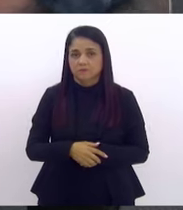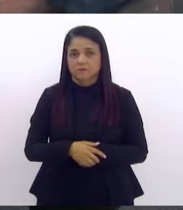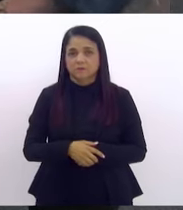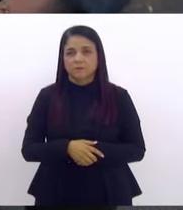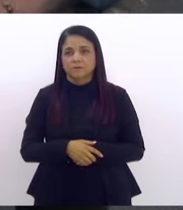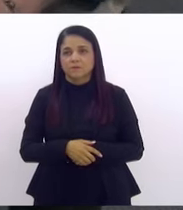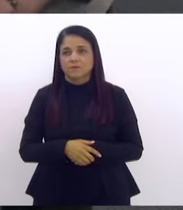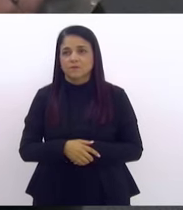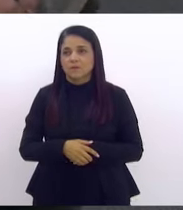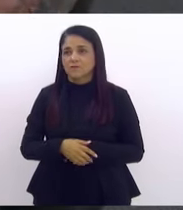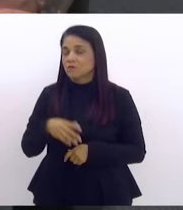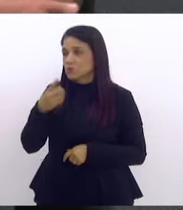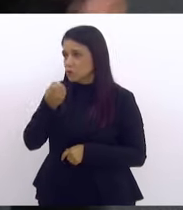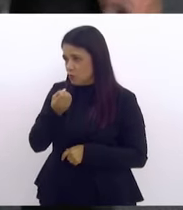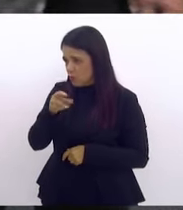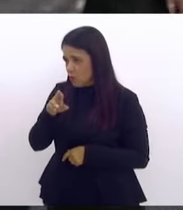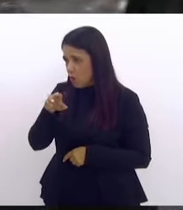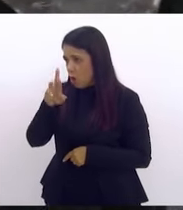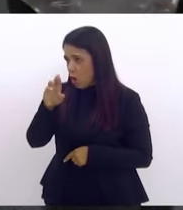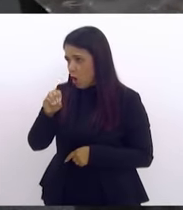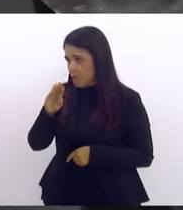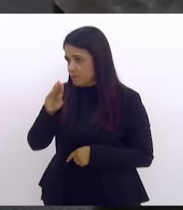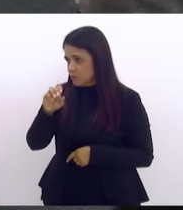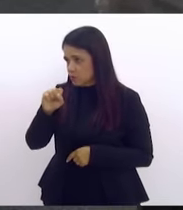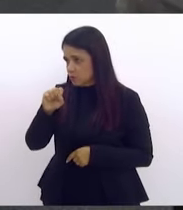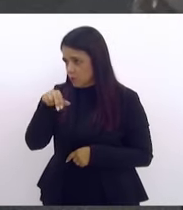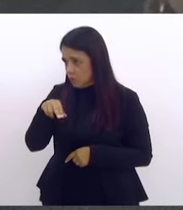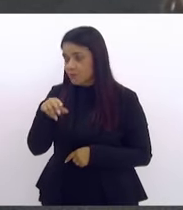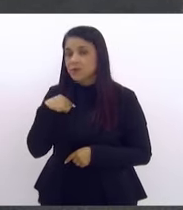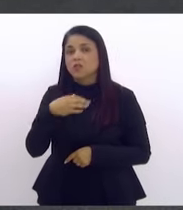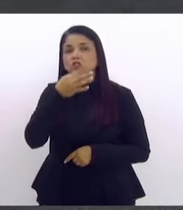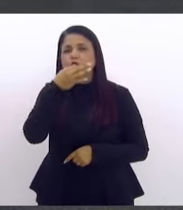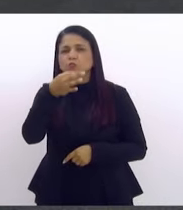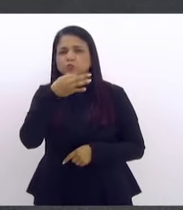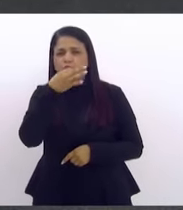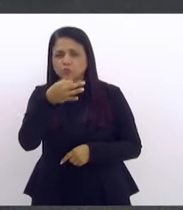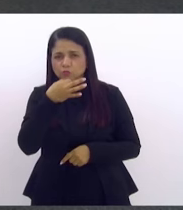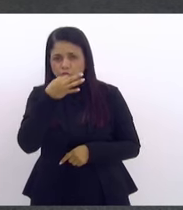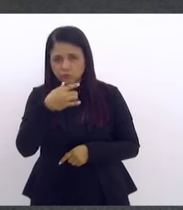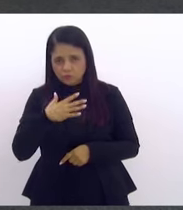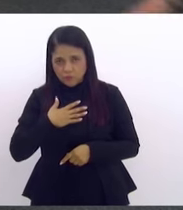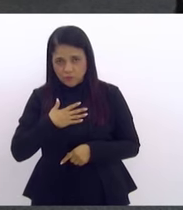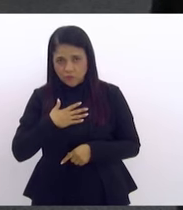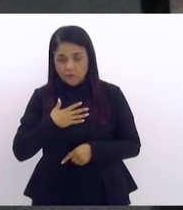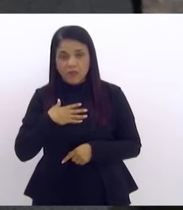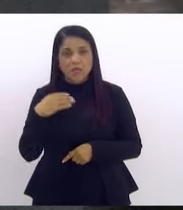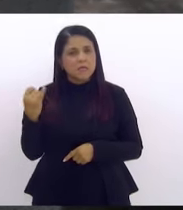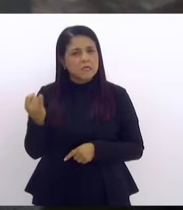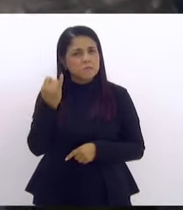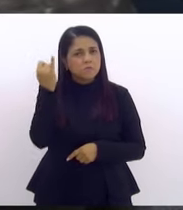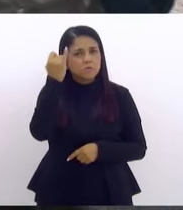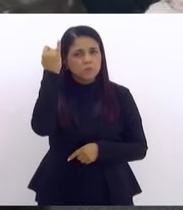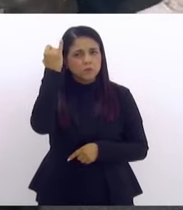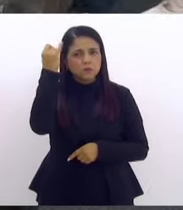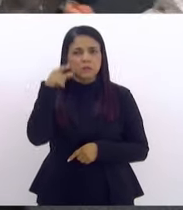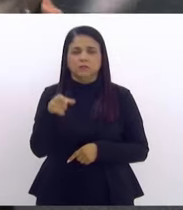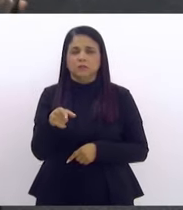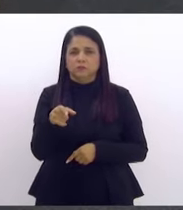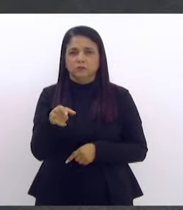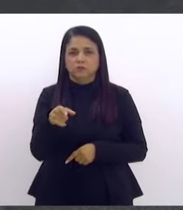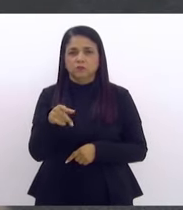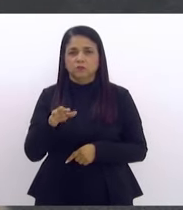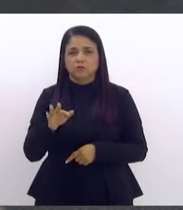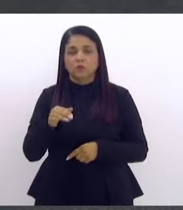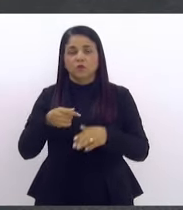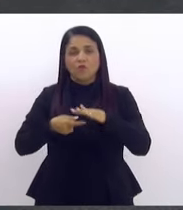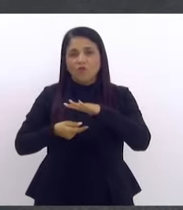doutor Robson? Qual é a sugestão? Me pareceu muito importante aquele do Fundo